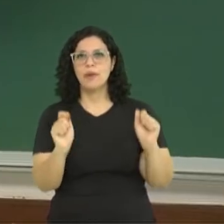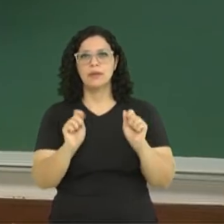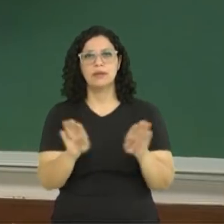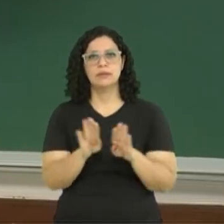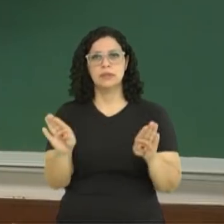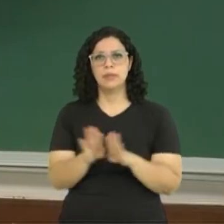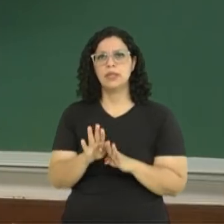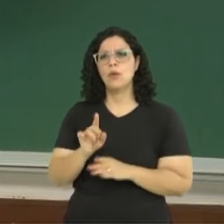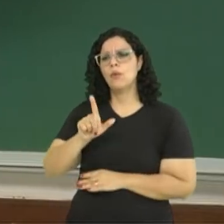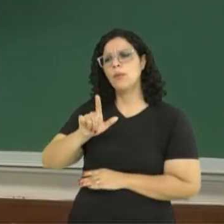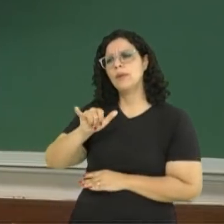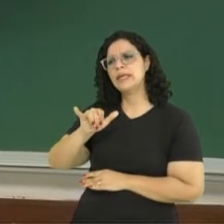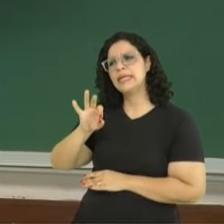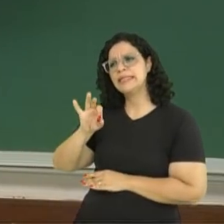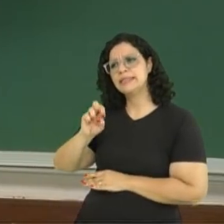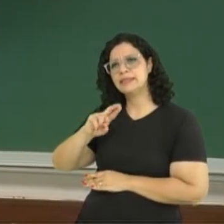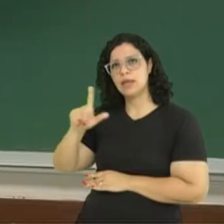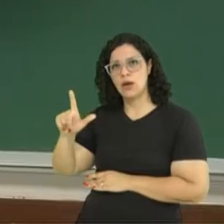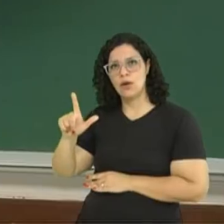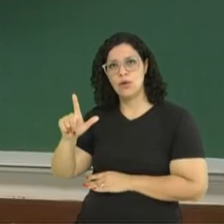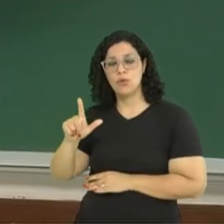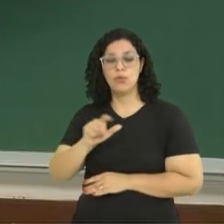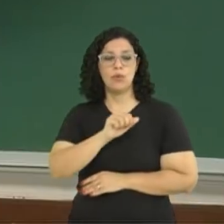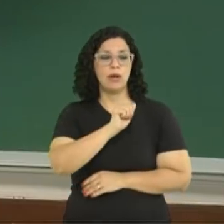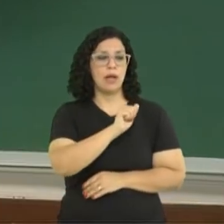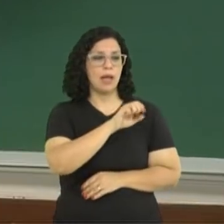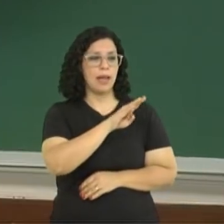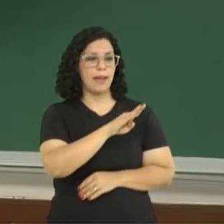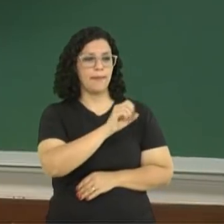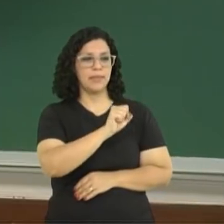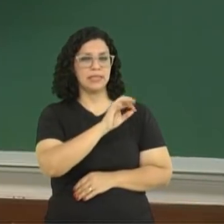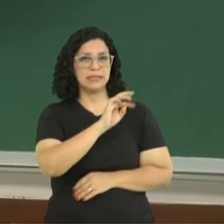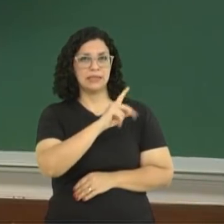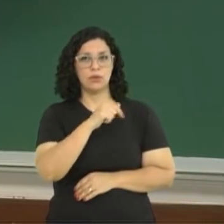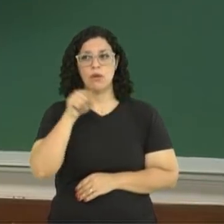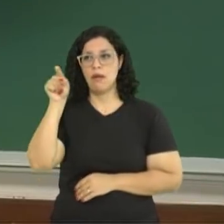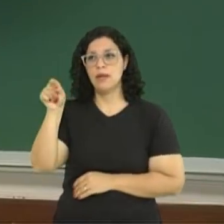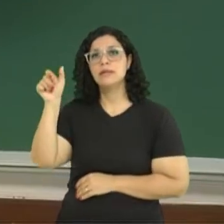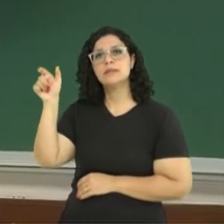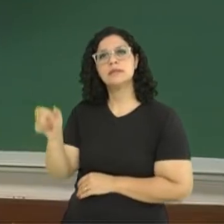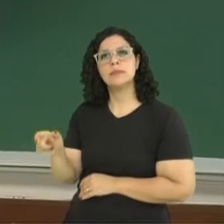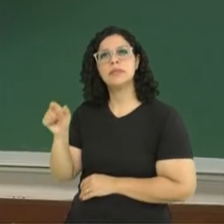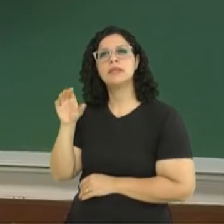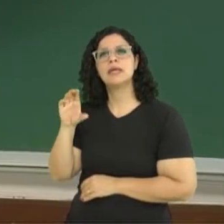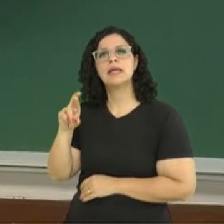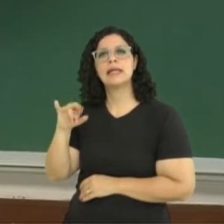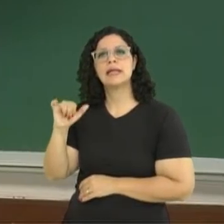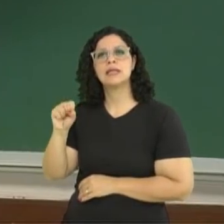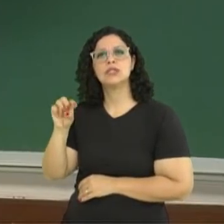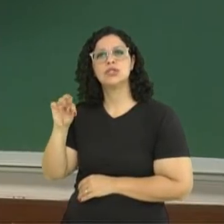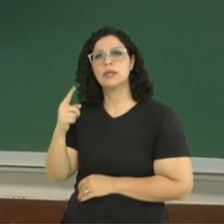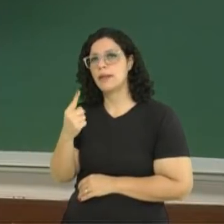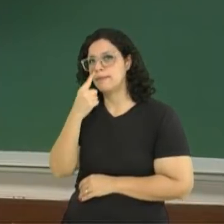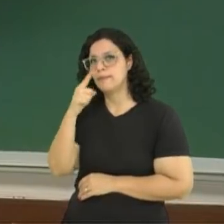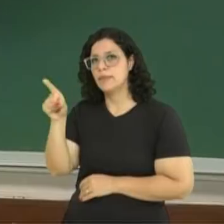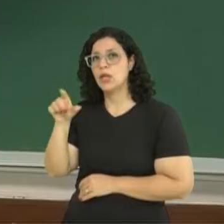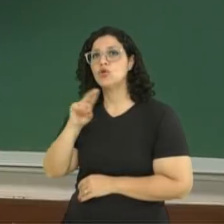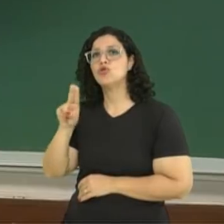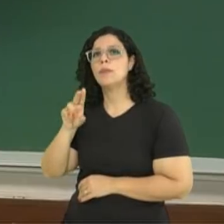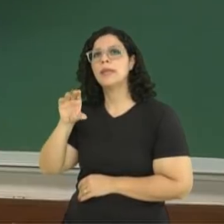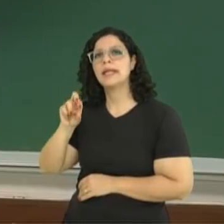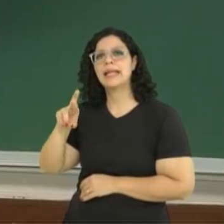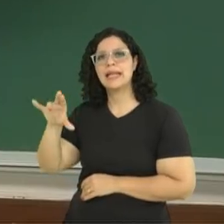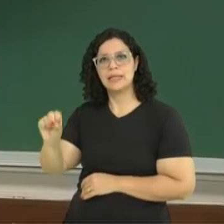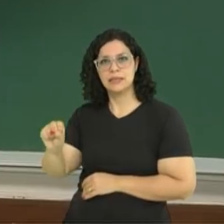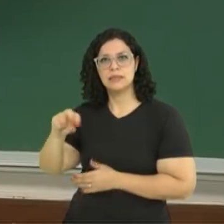é o literal e o abstrato? Eu tenho uma amiga que ela se chama Cristiane. Só que a Cristiane, como eu tenho muita amizade com ela, eu chamo ela de Cris.